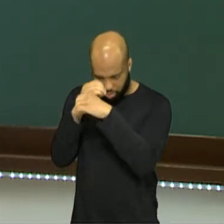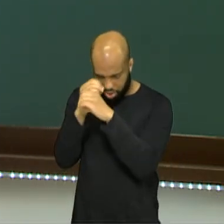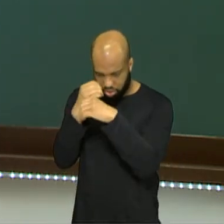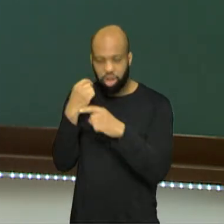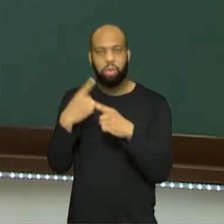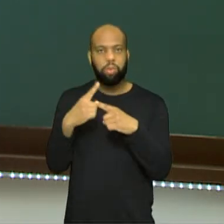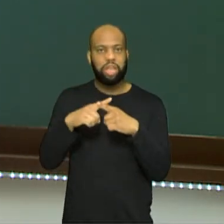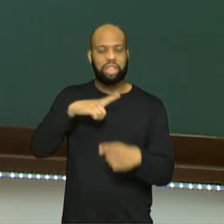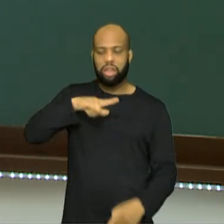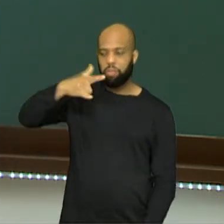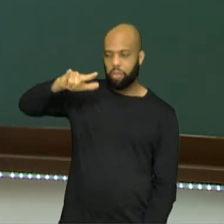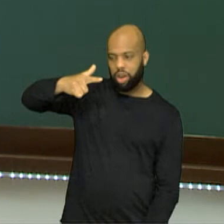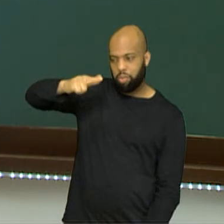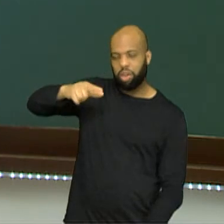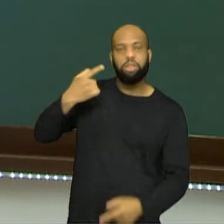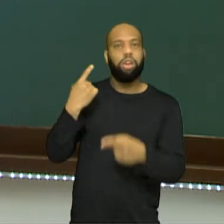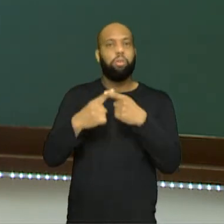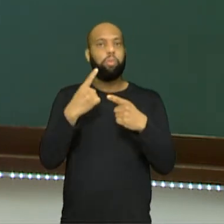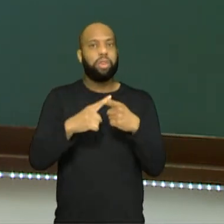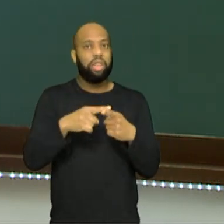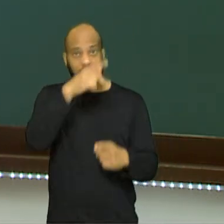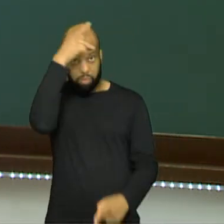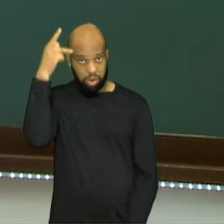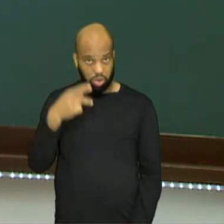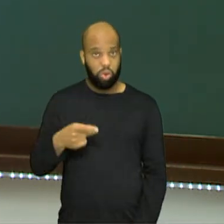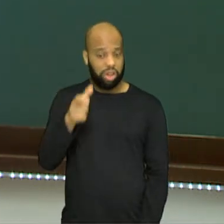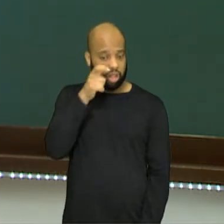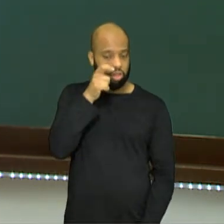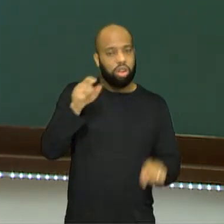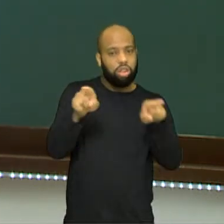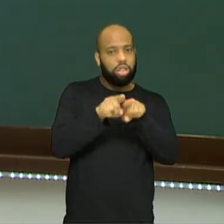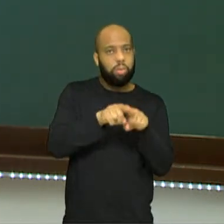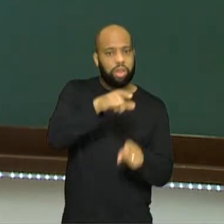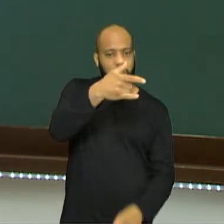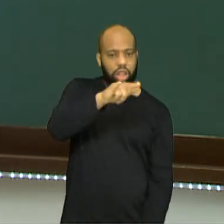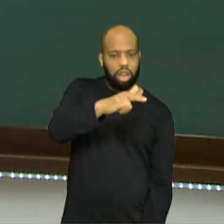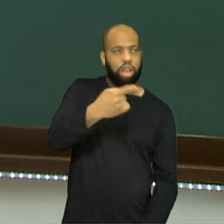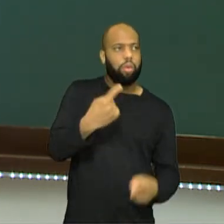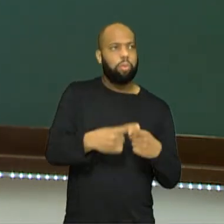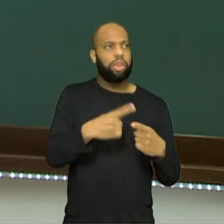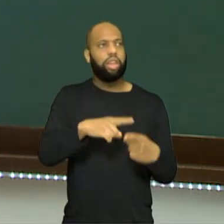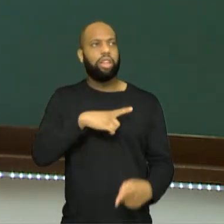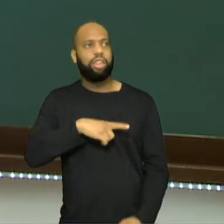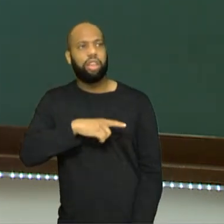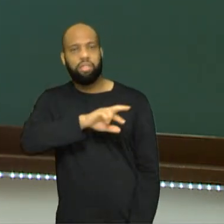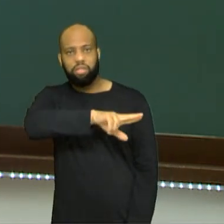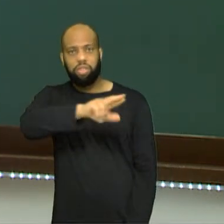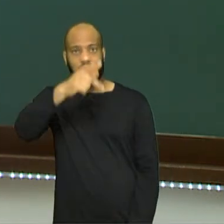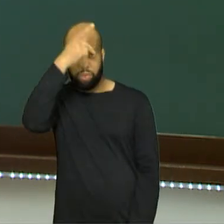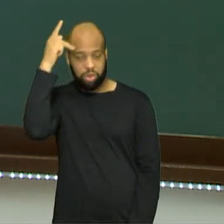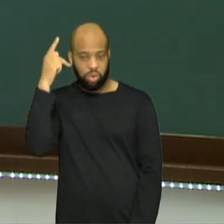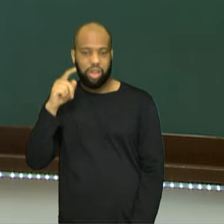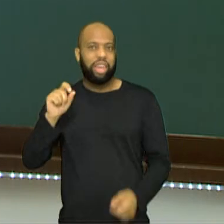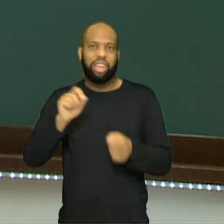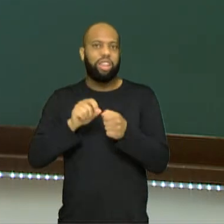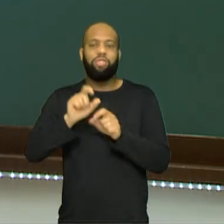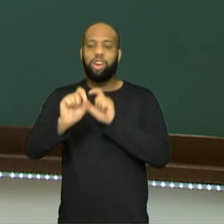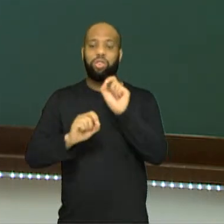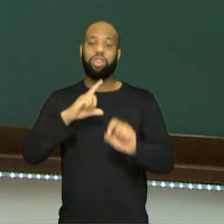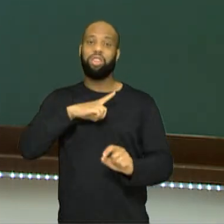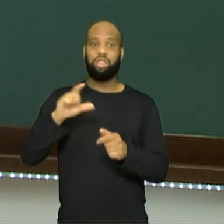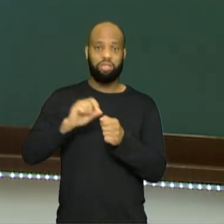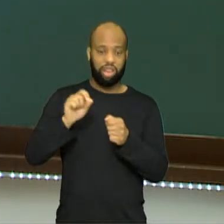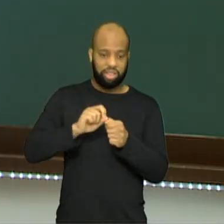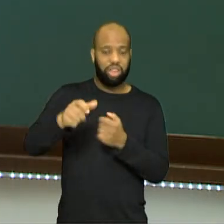são manipulados. O público é manipulado. Quantas pessoas deixam de fazer atividades, coisas do dia a dia,